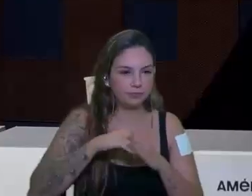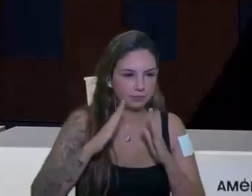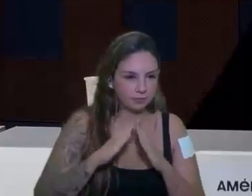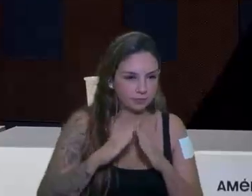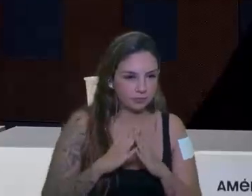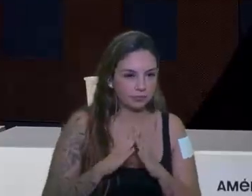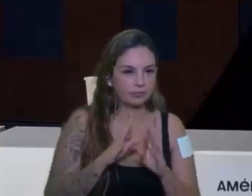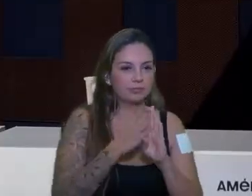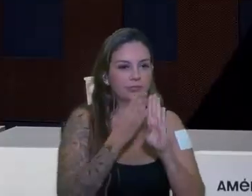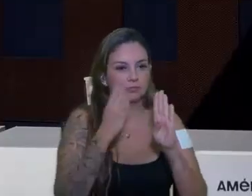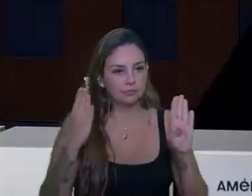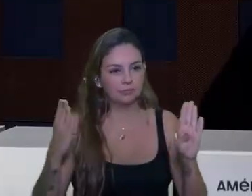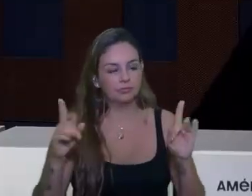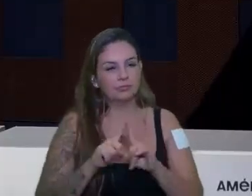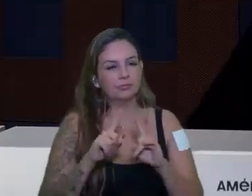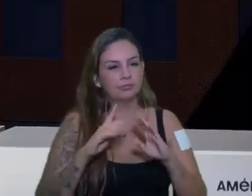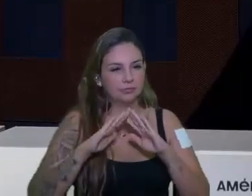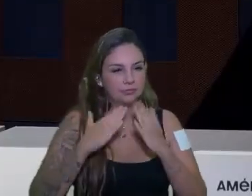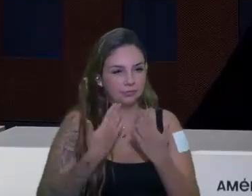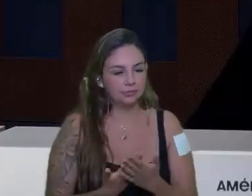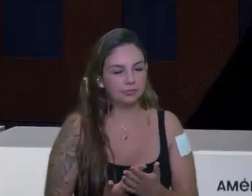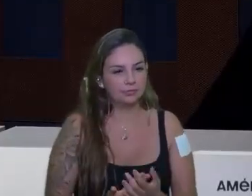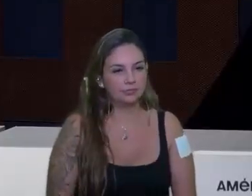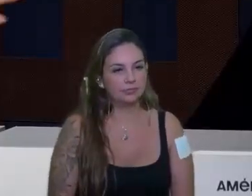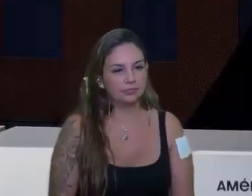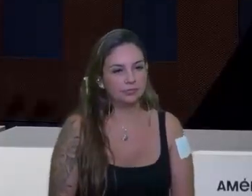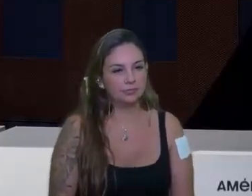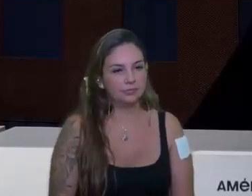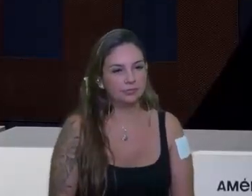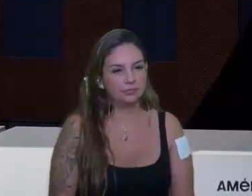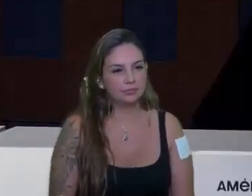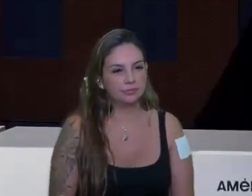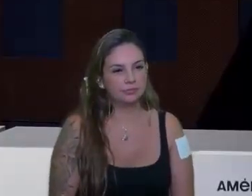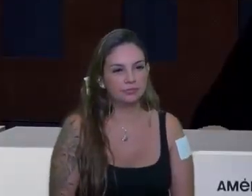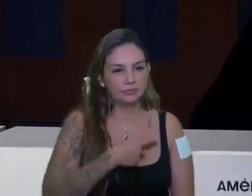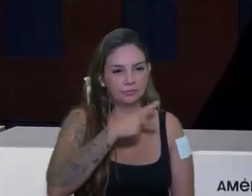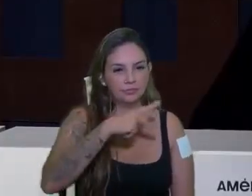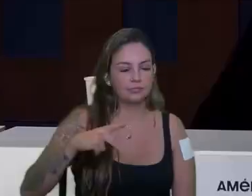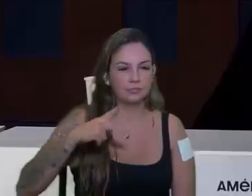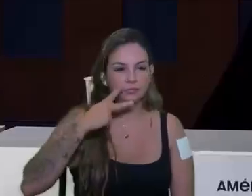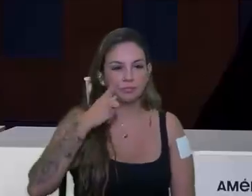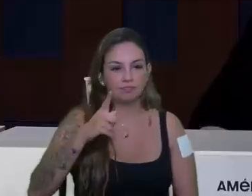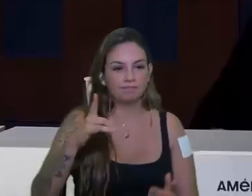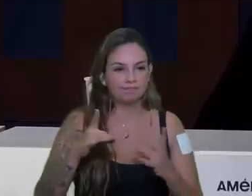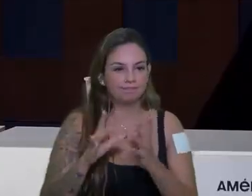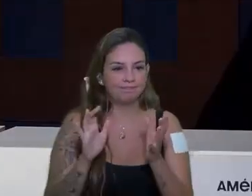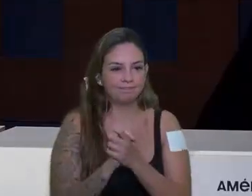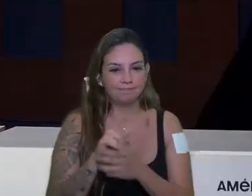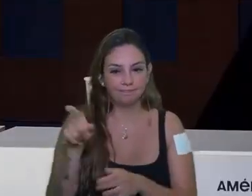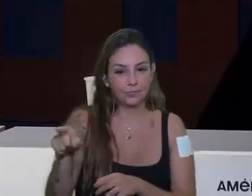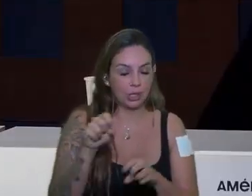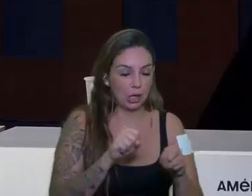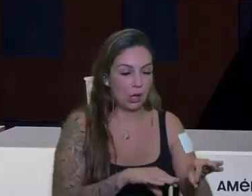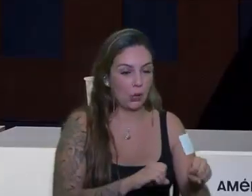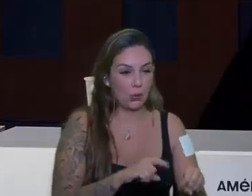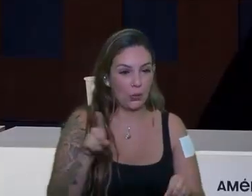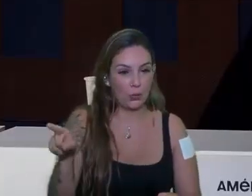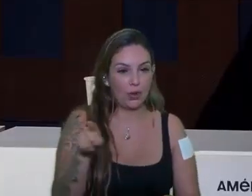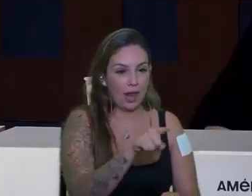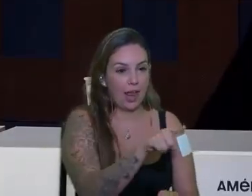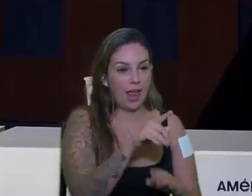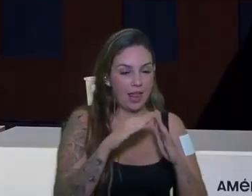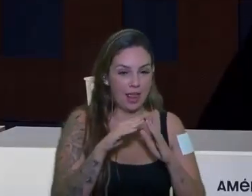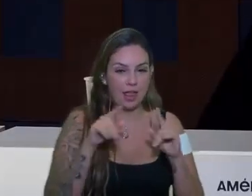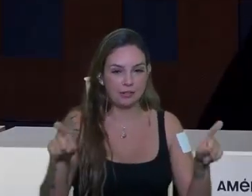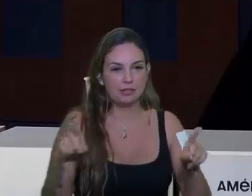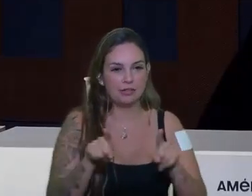casa e da bibliotecária da escola. Então, sempre muito importante. Hoje eu sou professora, eu falo desse casamento entre educação e